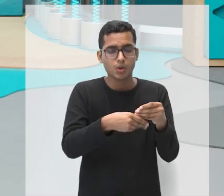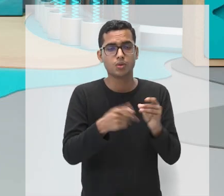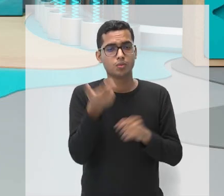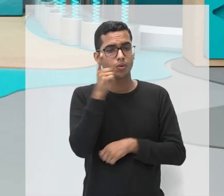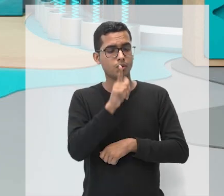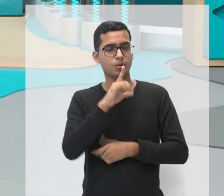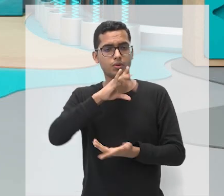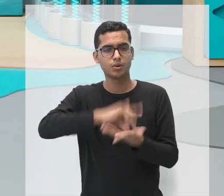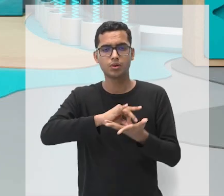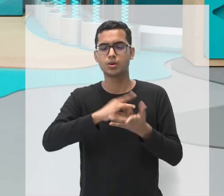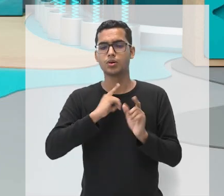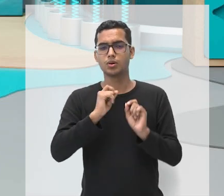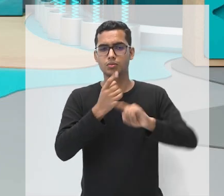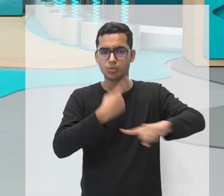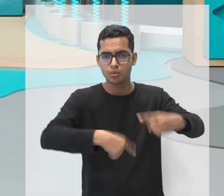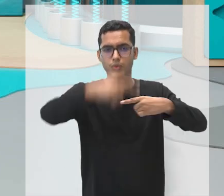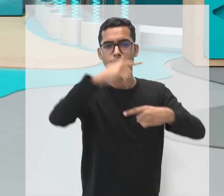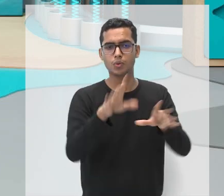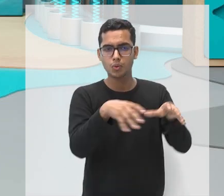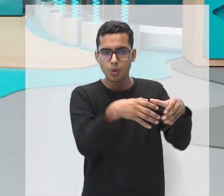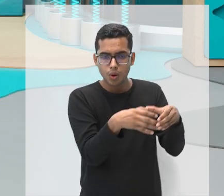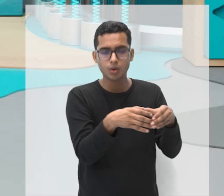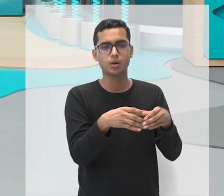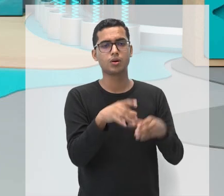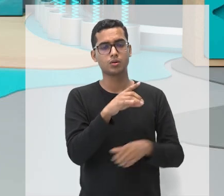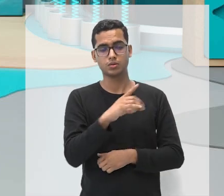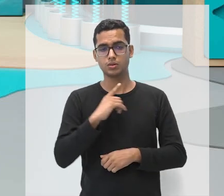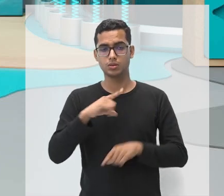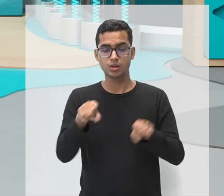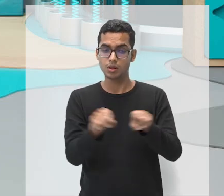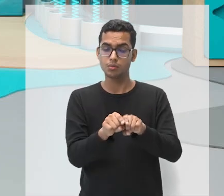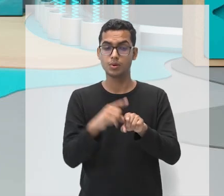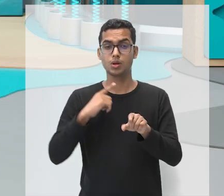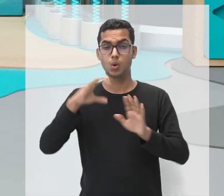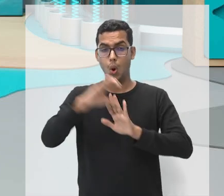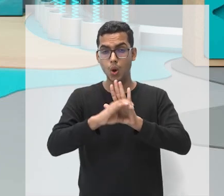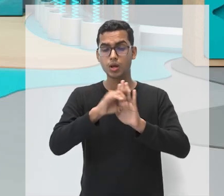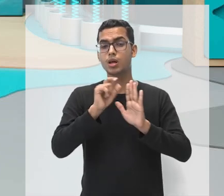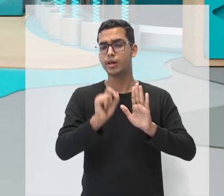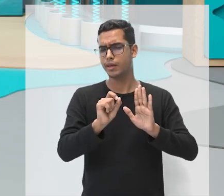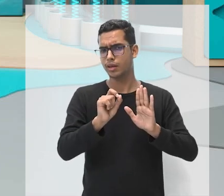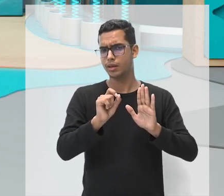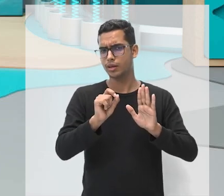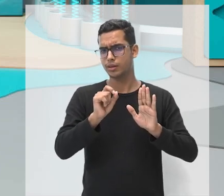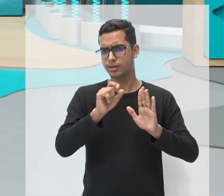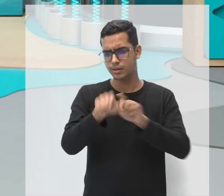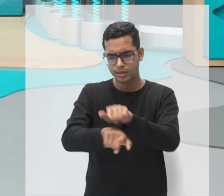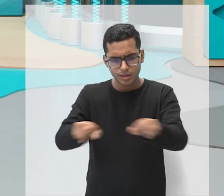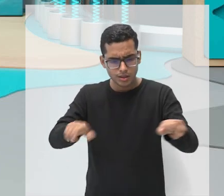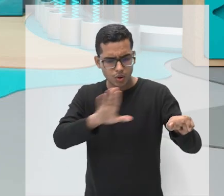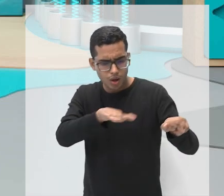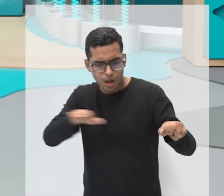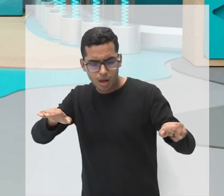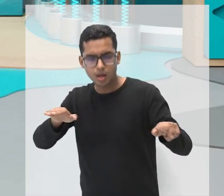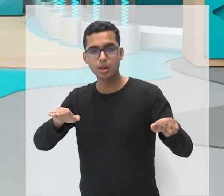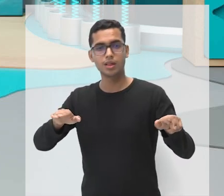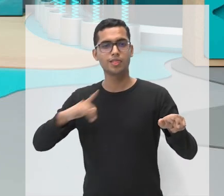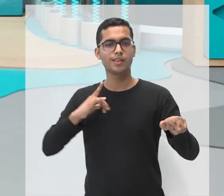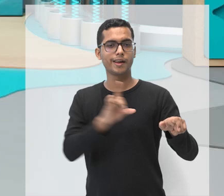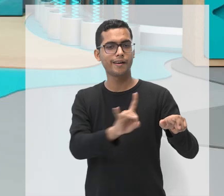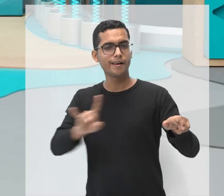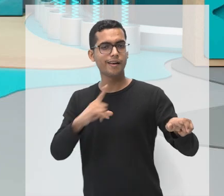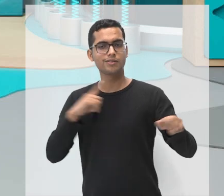o conceito de que cada criança é valorizada. Por isso que ele é essa ferramenta pedagógica de